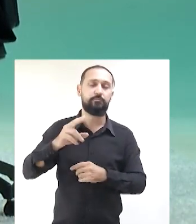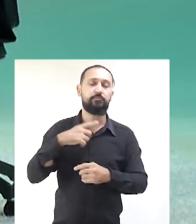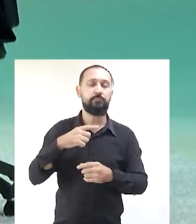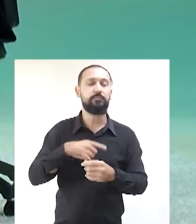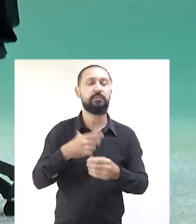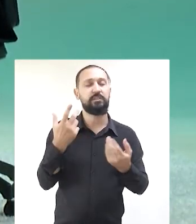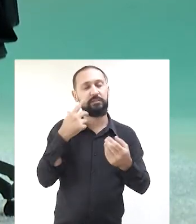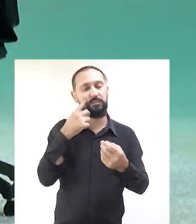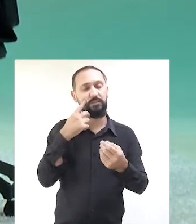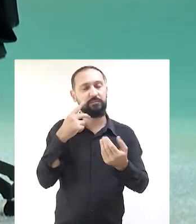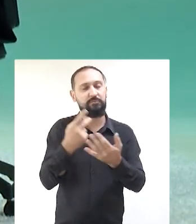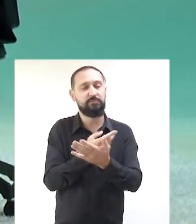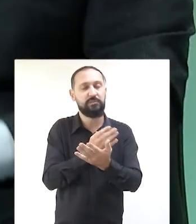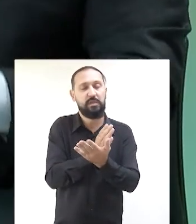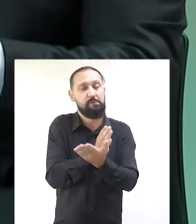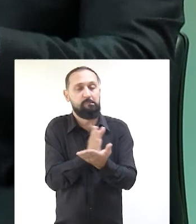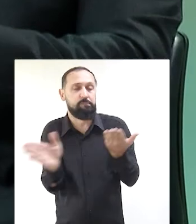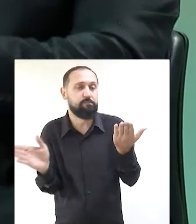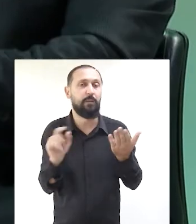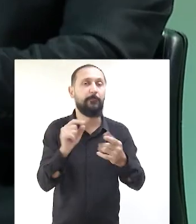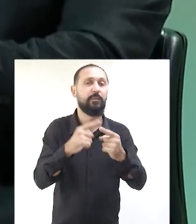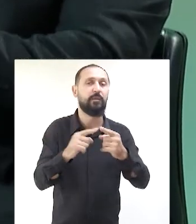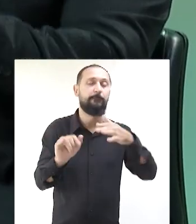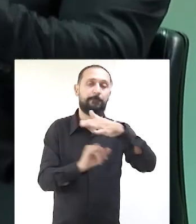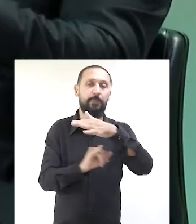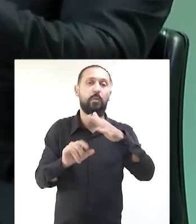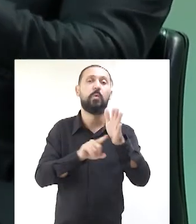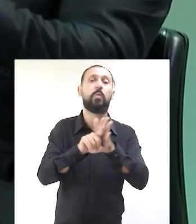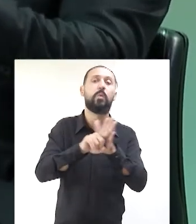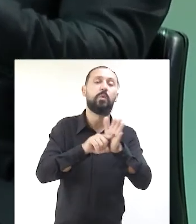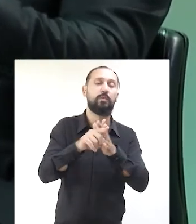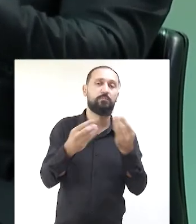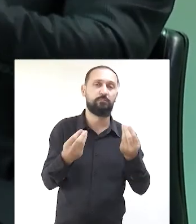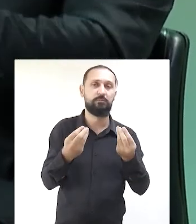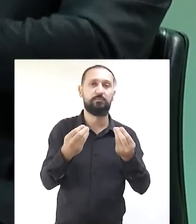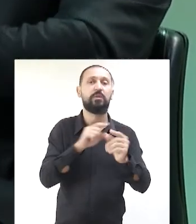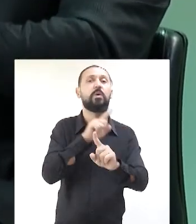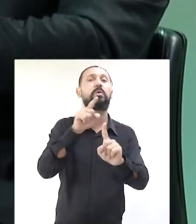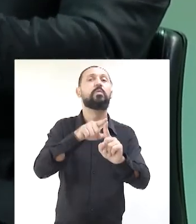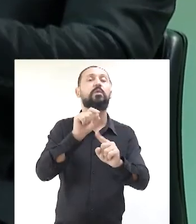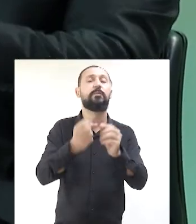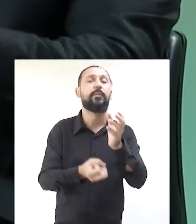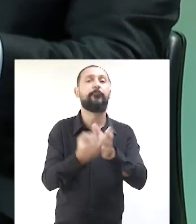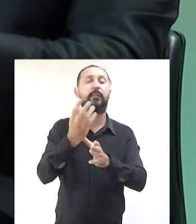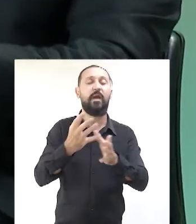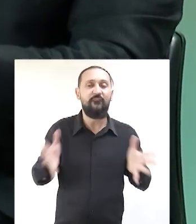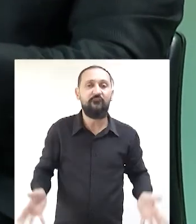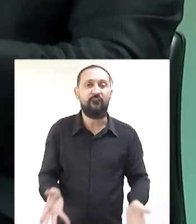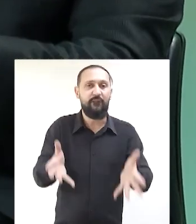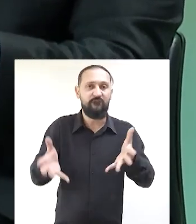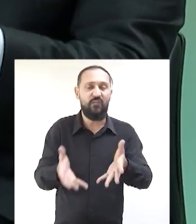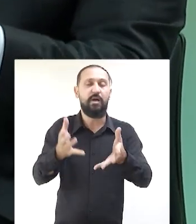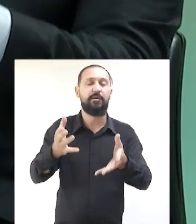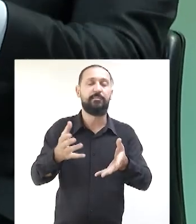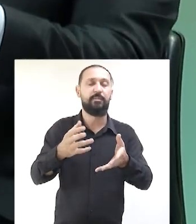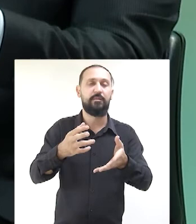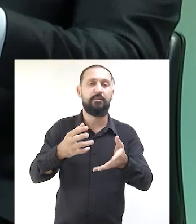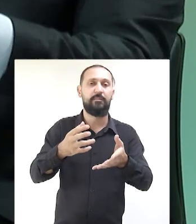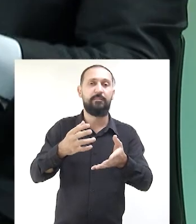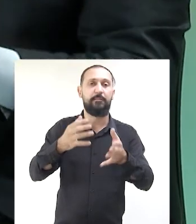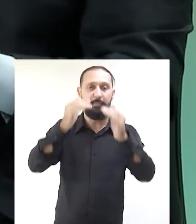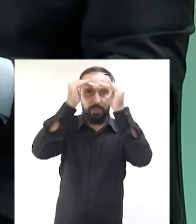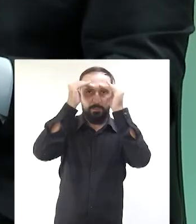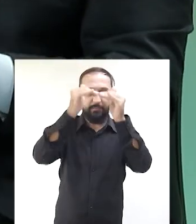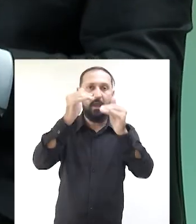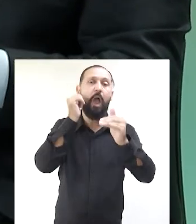uma distorção, né? Sim, exatamente, porque o Instituto foi utilizado justamente, foi criado para fomentar, ou seja, para